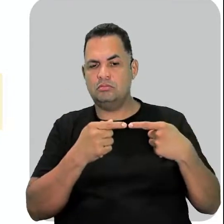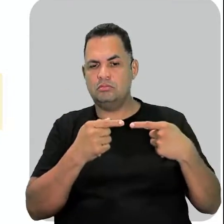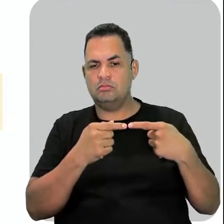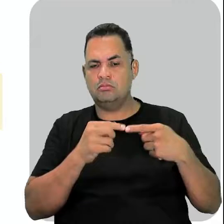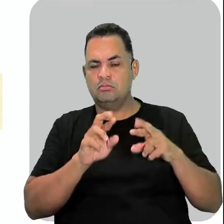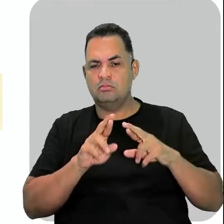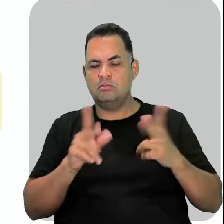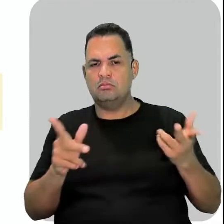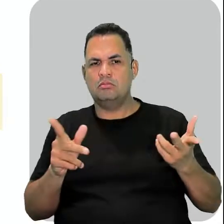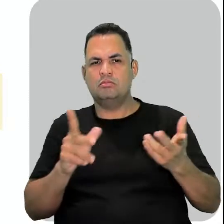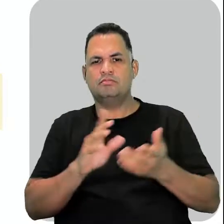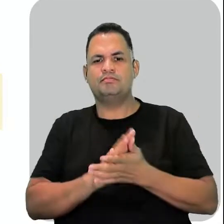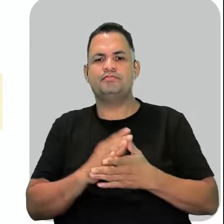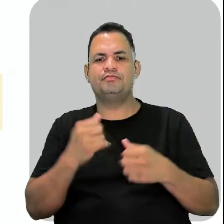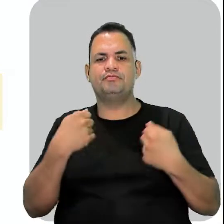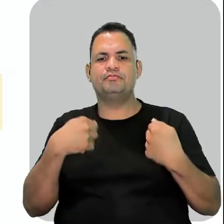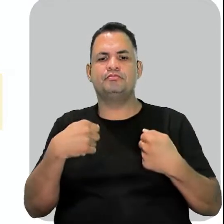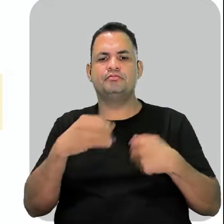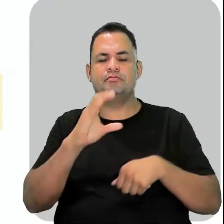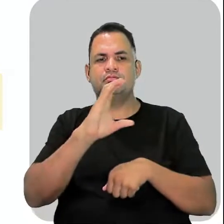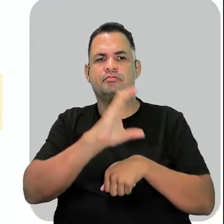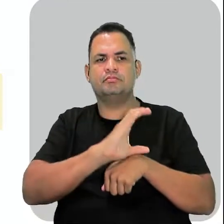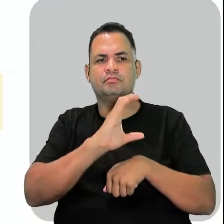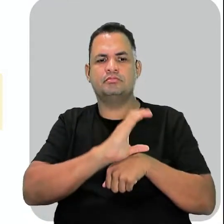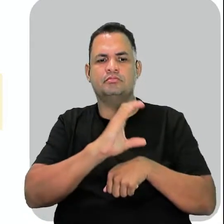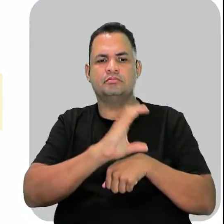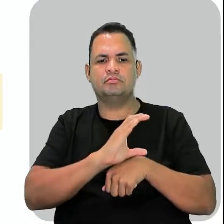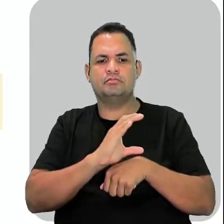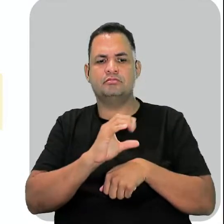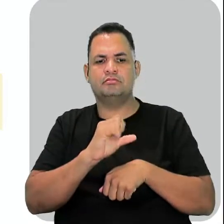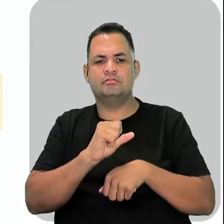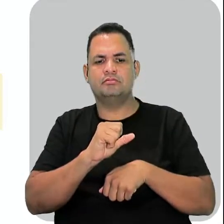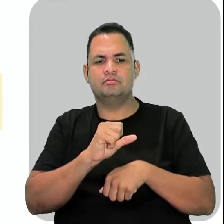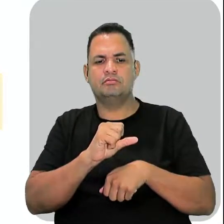4 ligantes diferentes, ele tem que ser um carbono